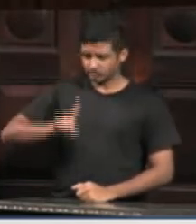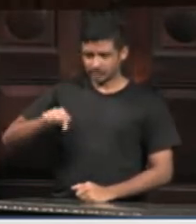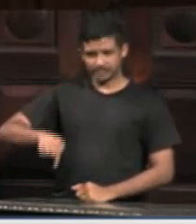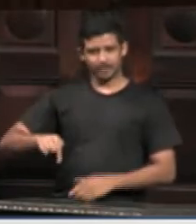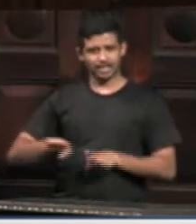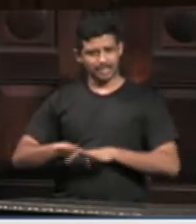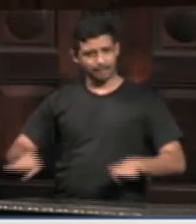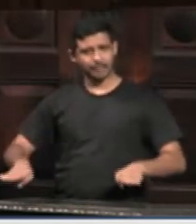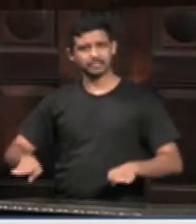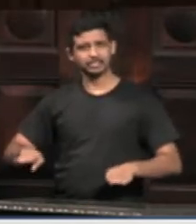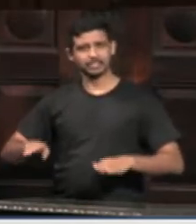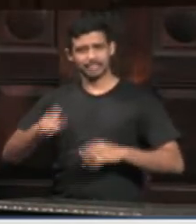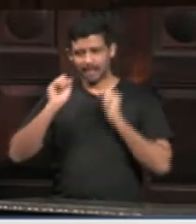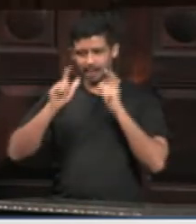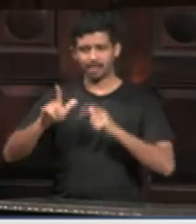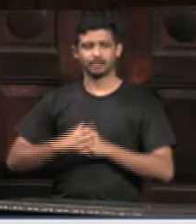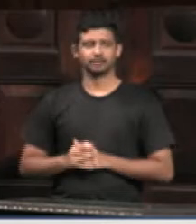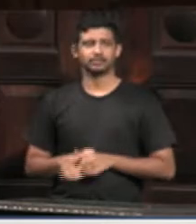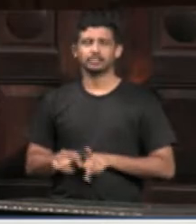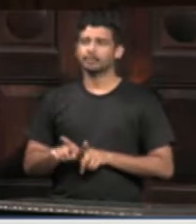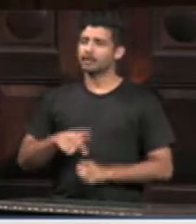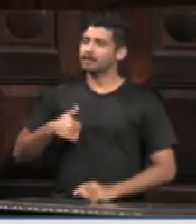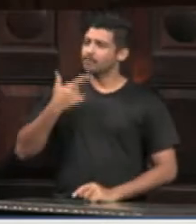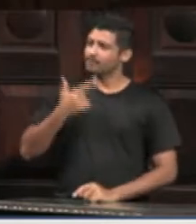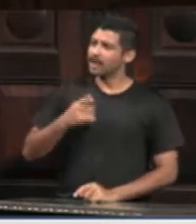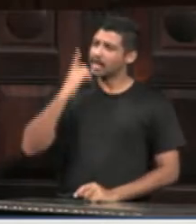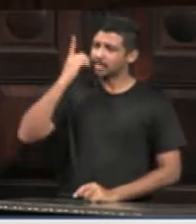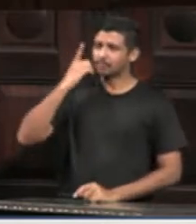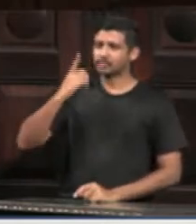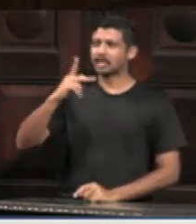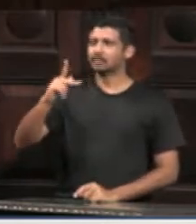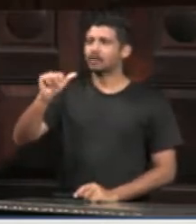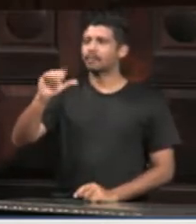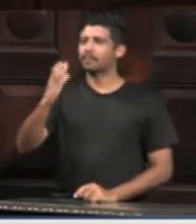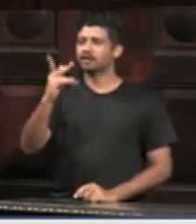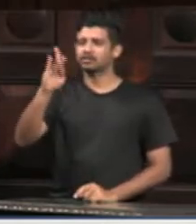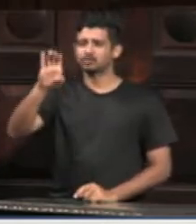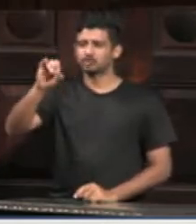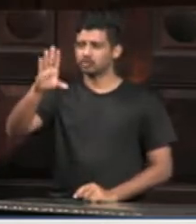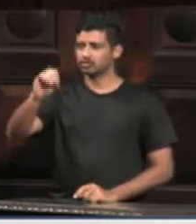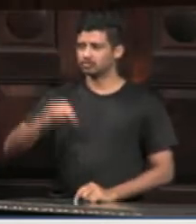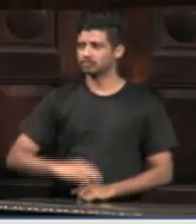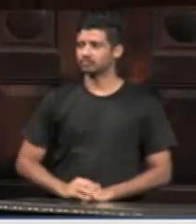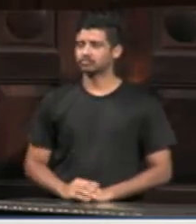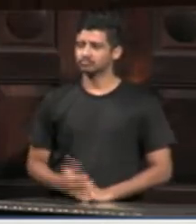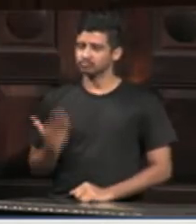casa. E vou dizer aqui, deputado Márcio Pacheco, que Vossa Excelência,